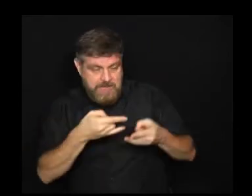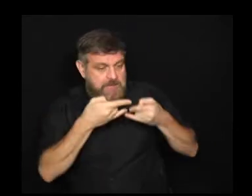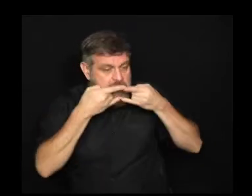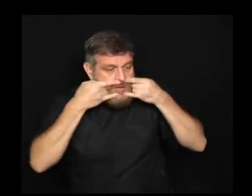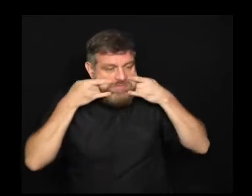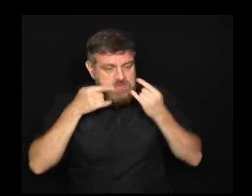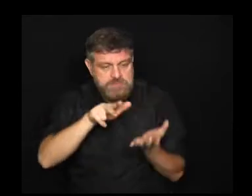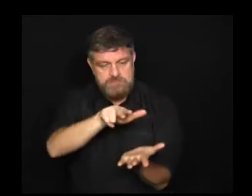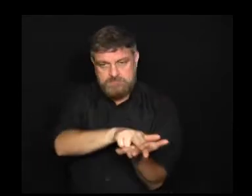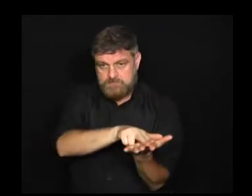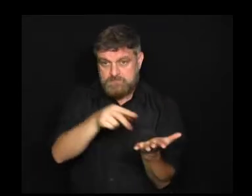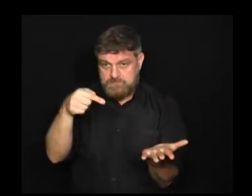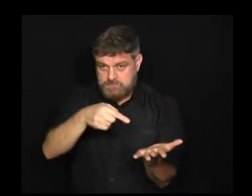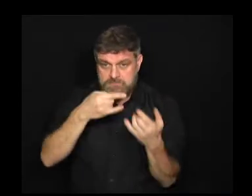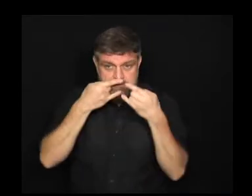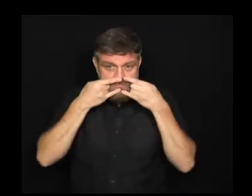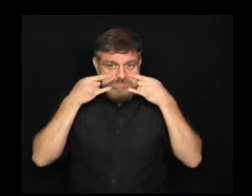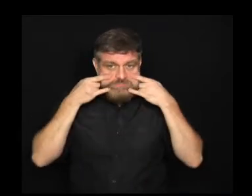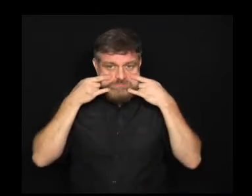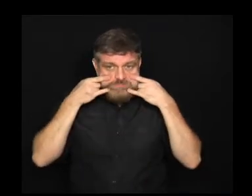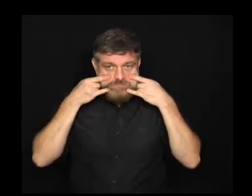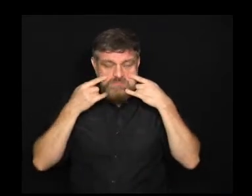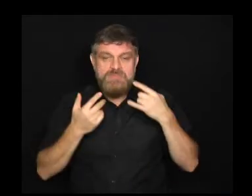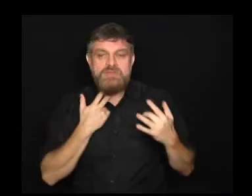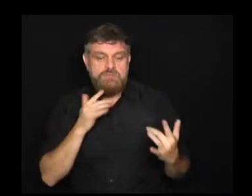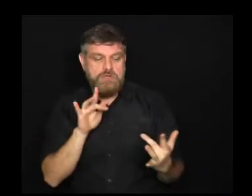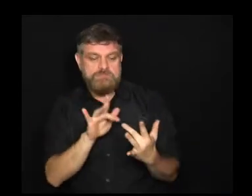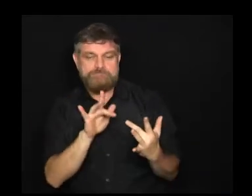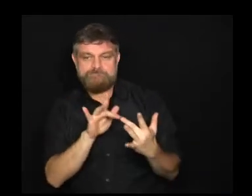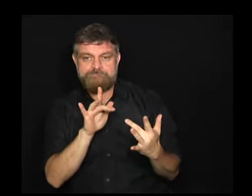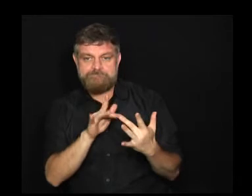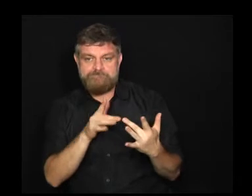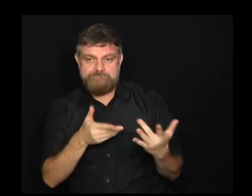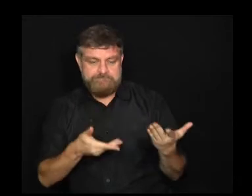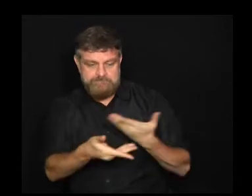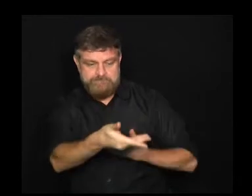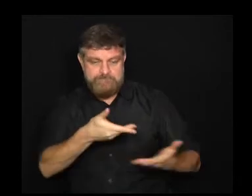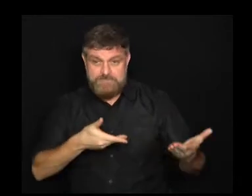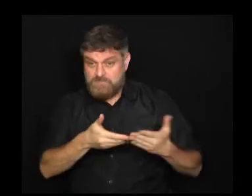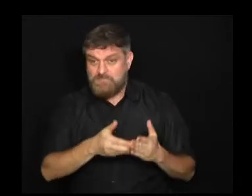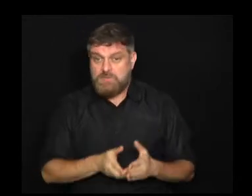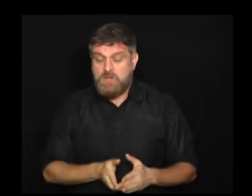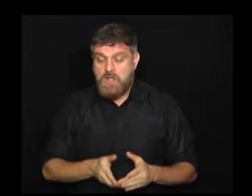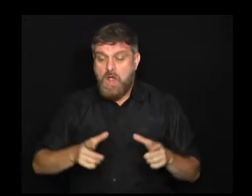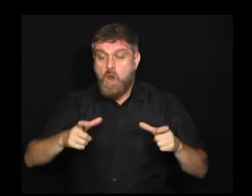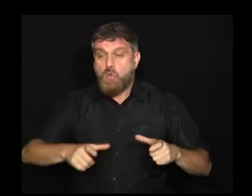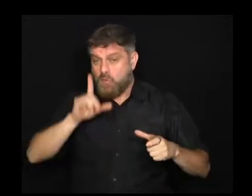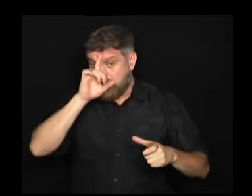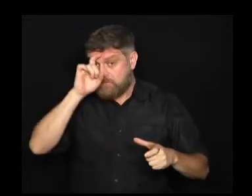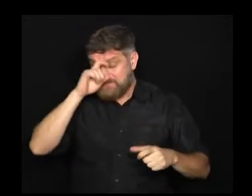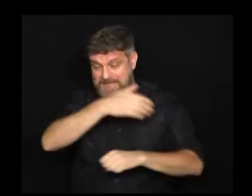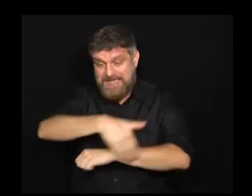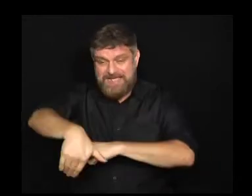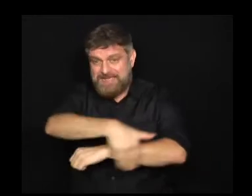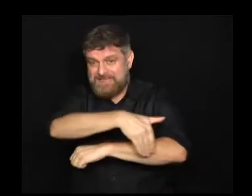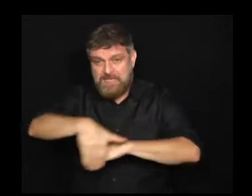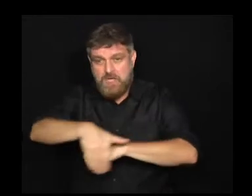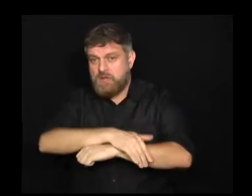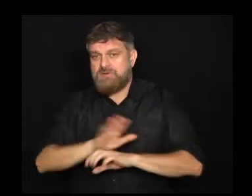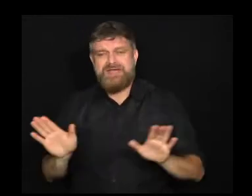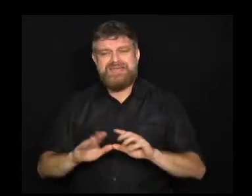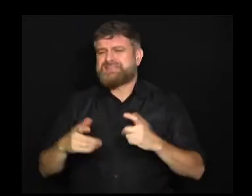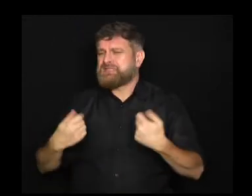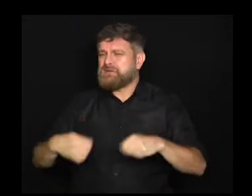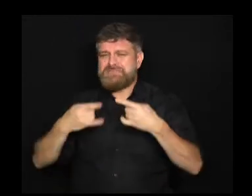quem está doente. Para quê? Para que ele não transmita para ninguém. Isso é para quem está em ambiente hospitalar. Na rua, a gente não está recomendando